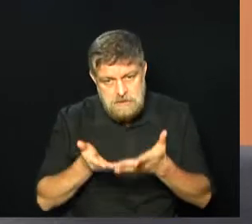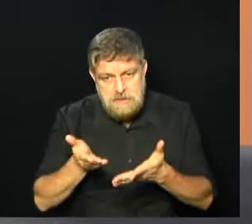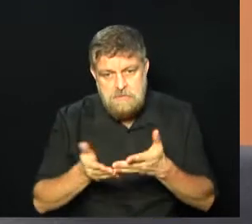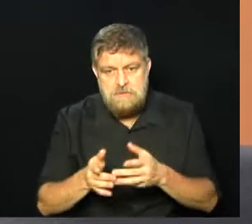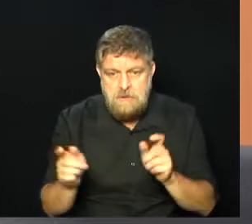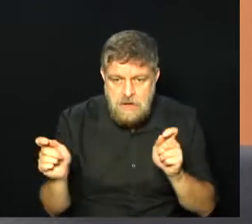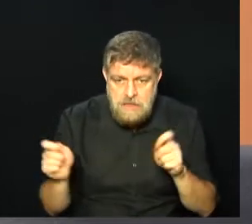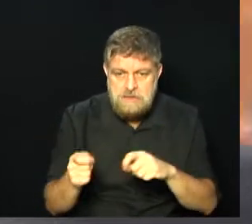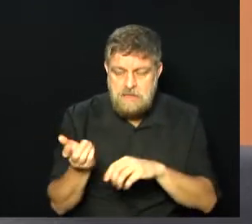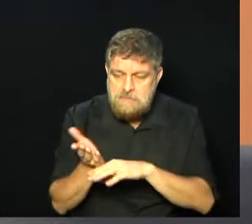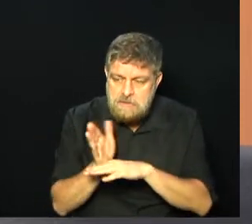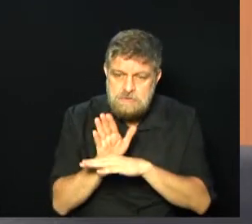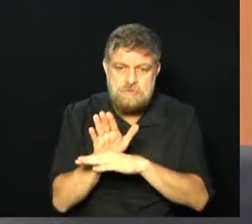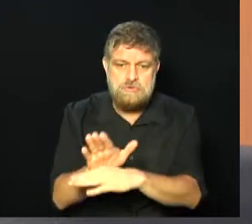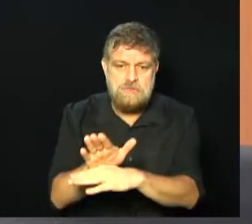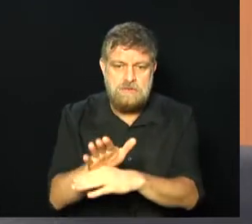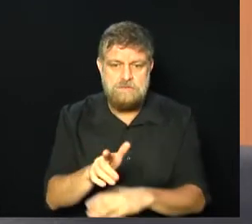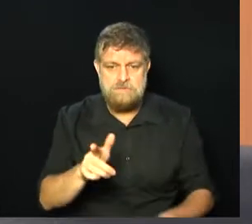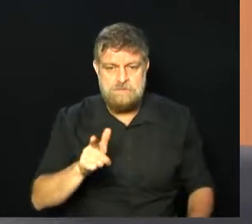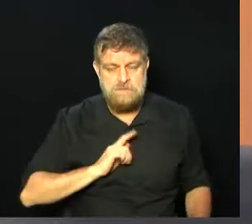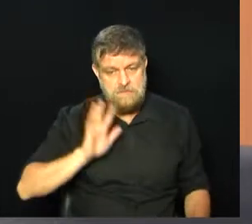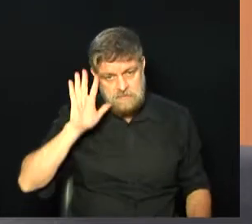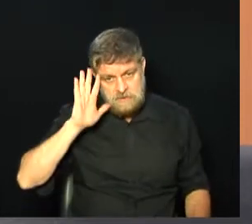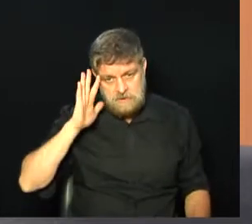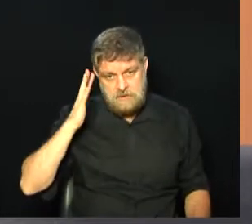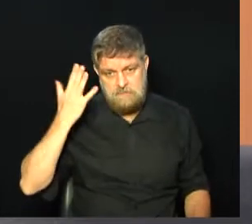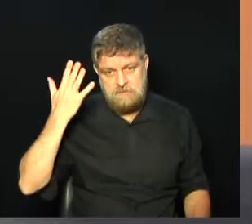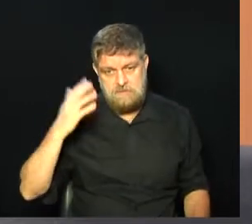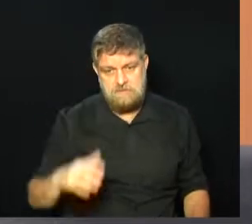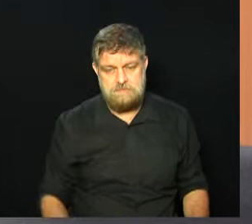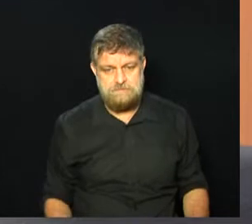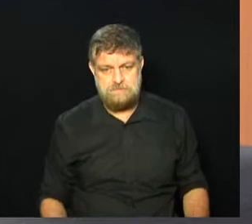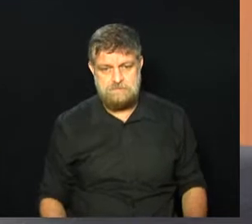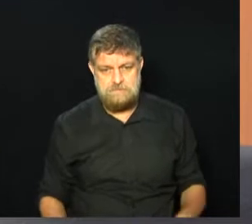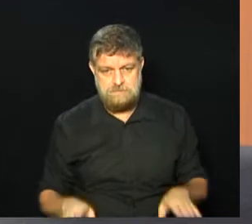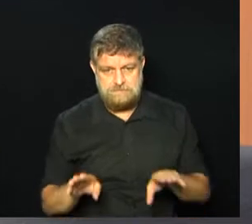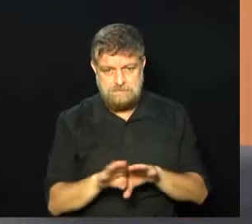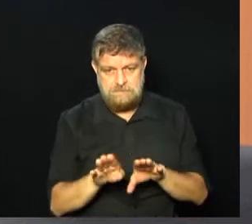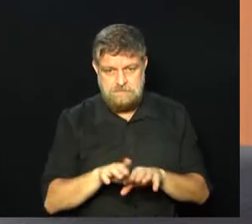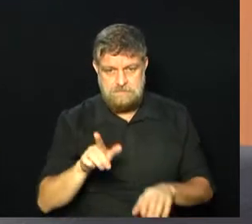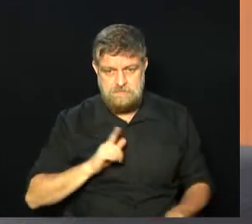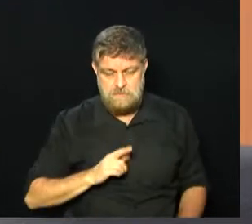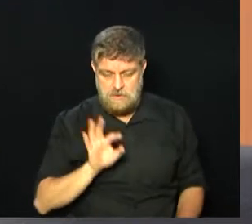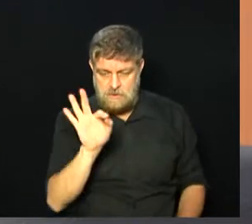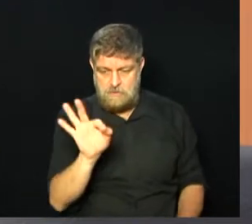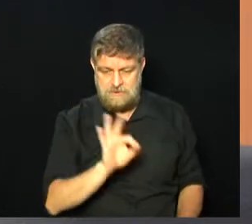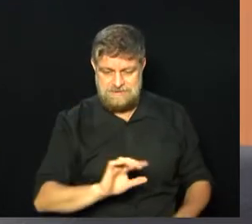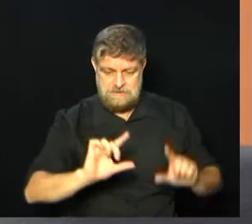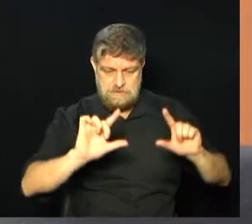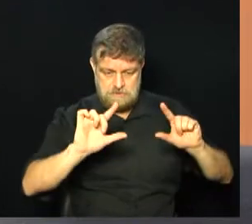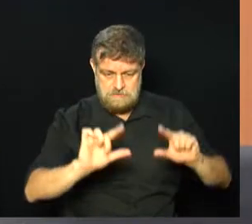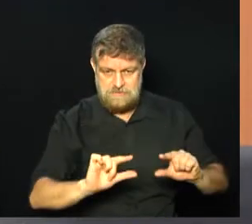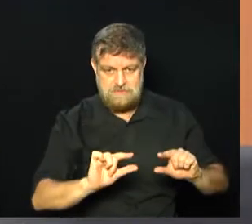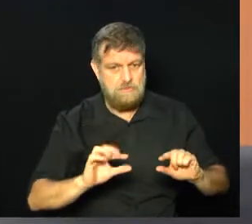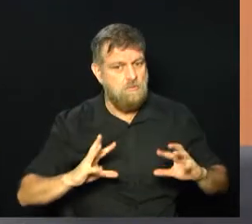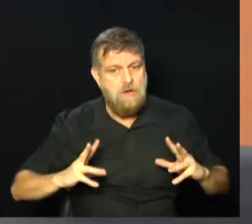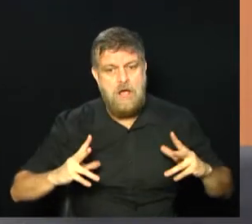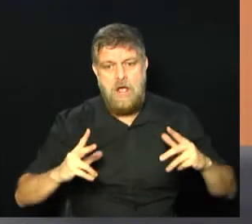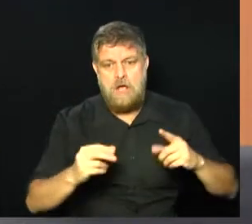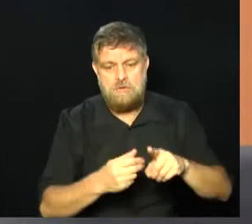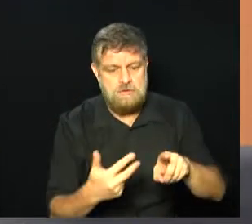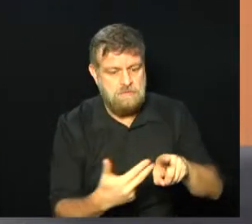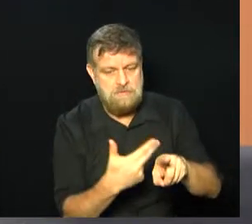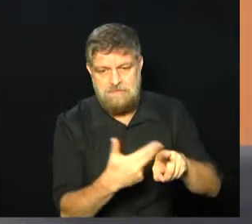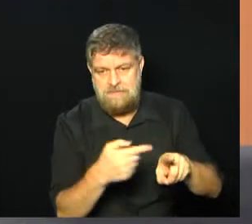pode equivocar, então, que pode resolver. Além de você, então, diminuir o percentual, não são todos os pacientes de jeito